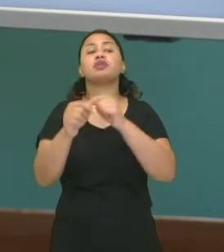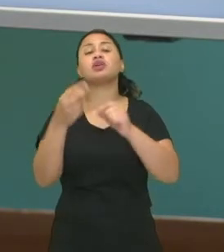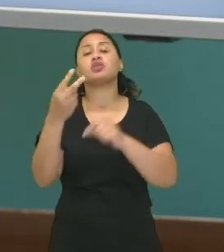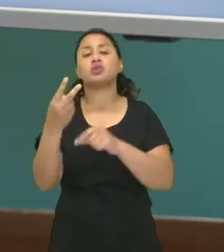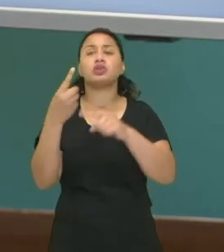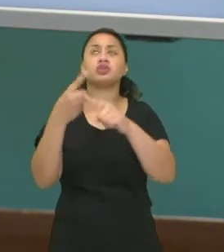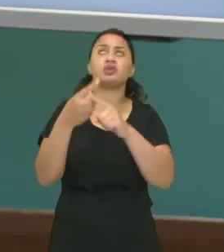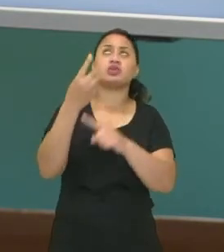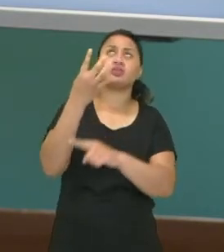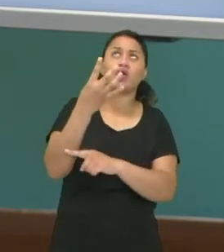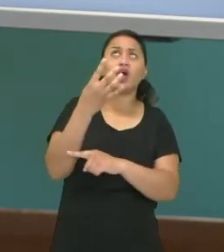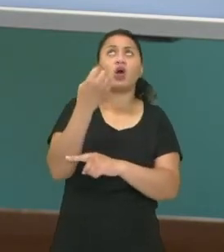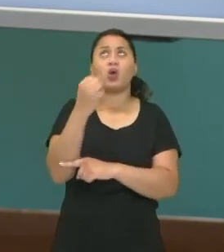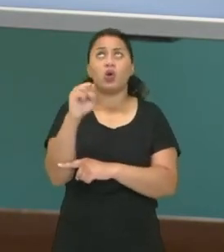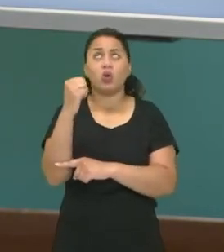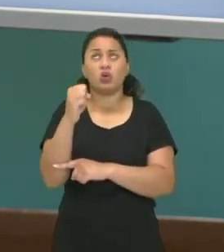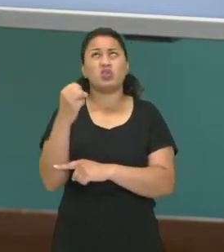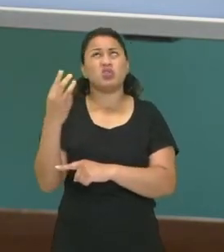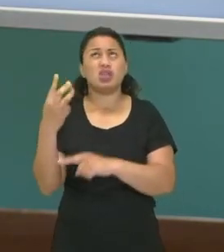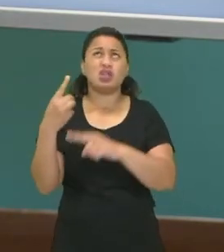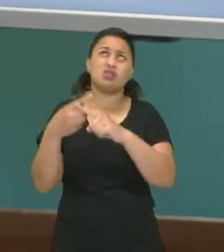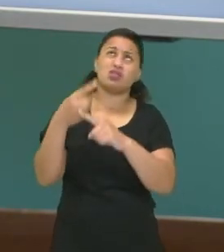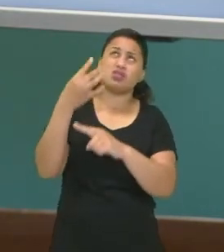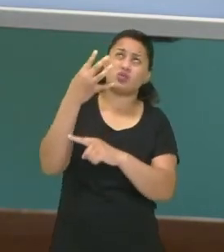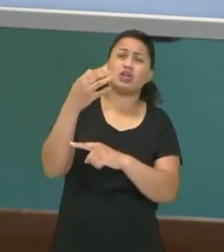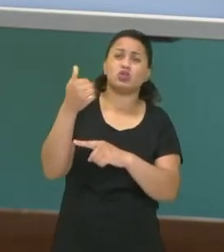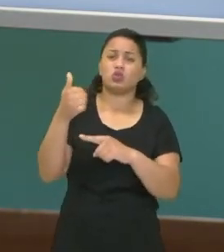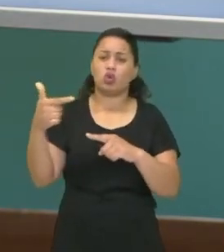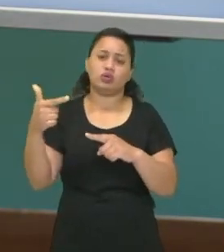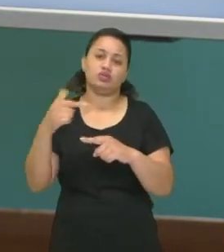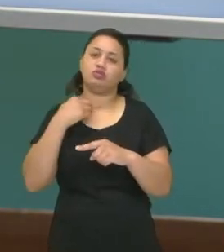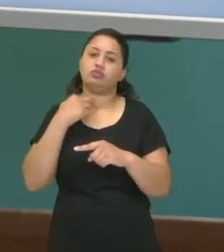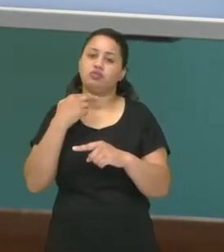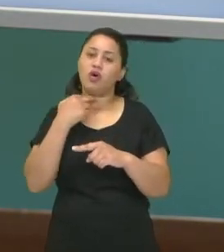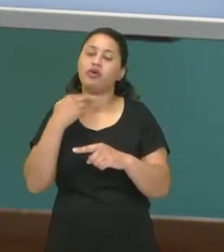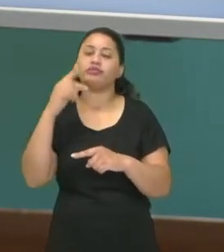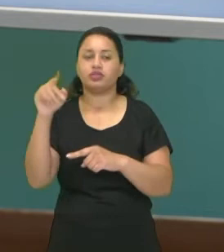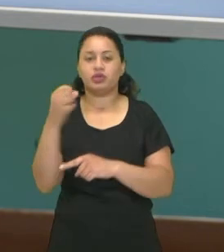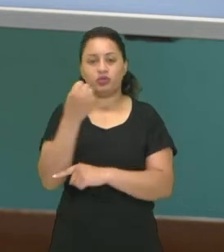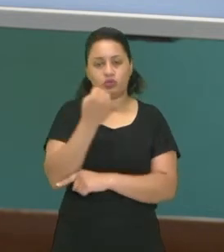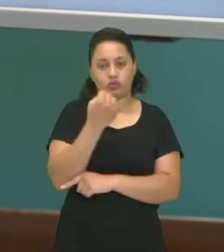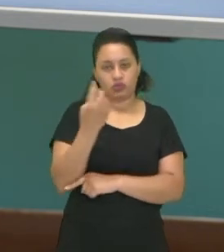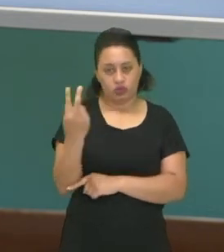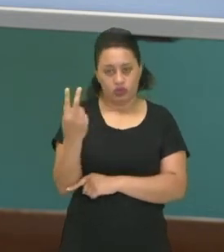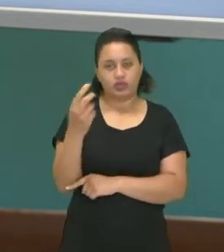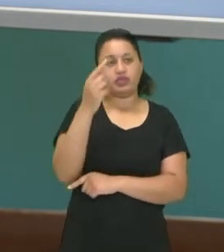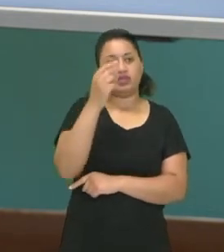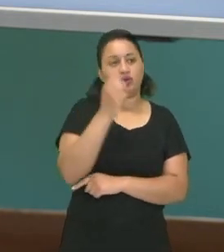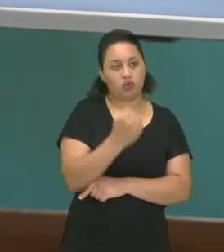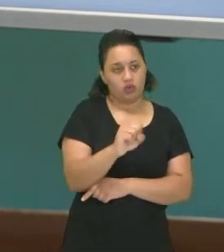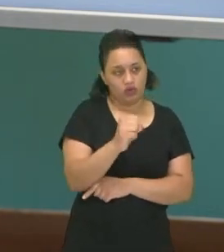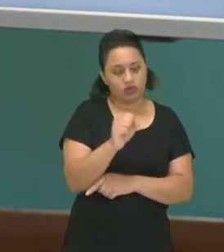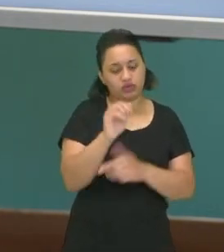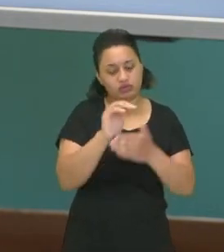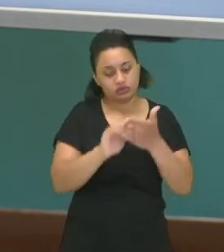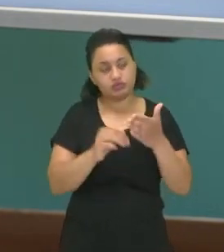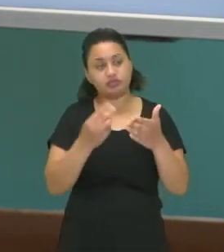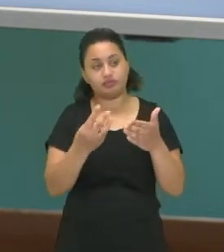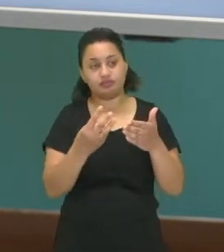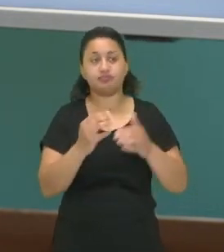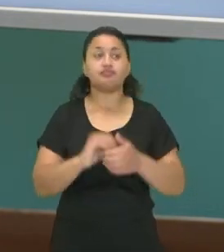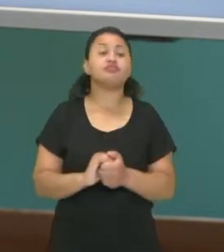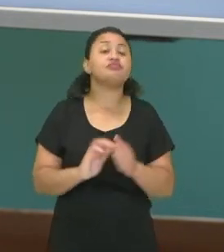vezes 4 é 12, passa. Então, tem que fazer 2 vezes 4, que é 8. Aí, a gente faz essa subtração, 11 menos 8, que é